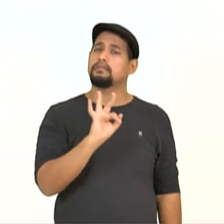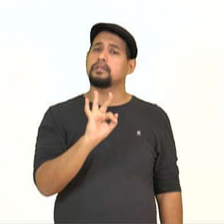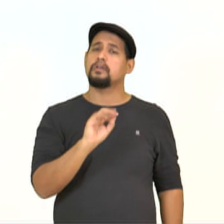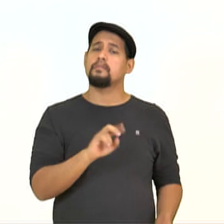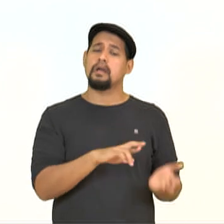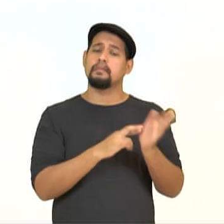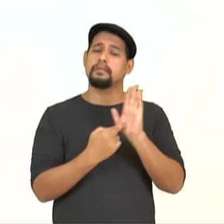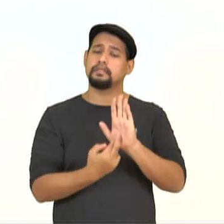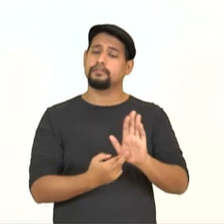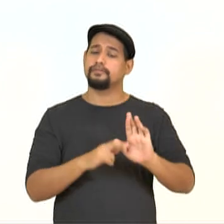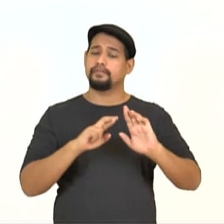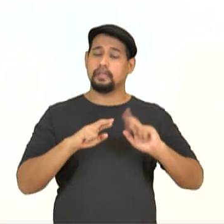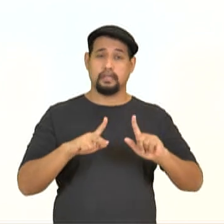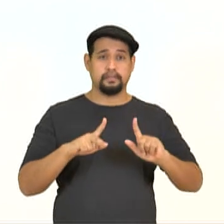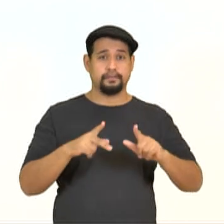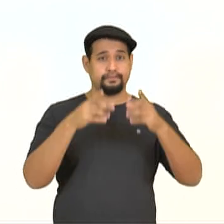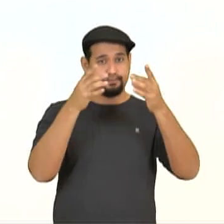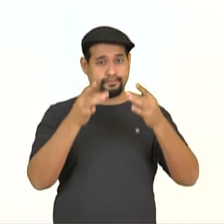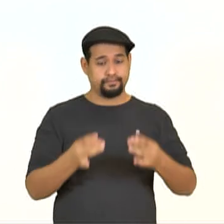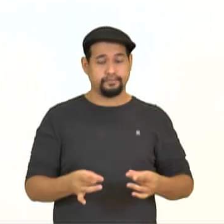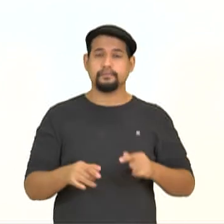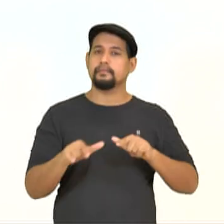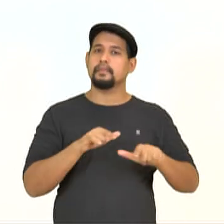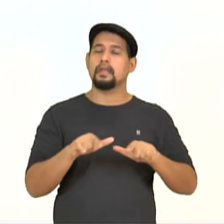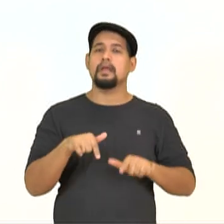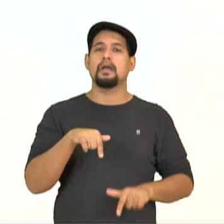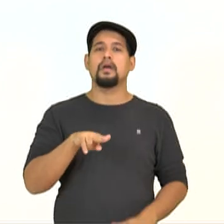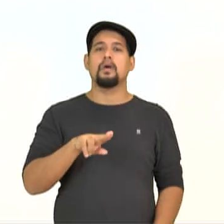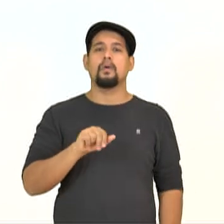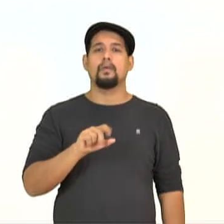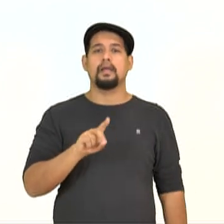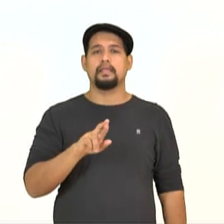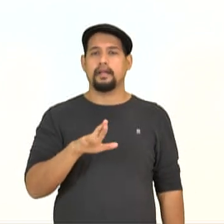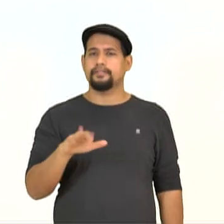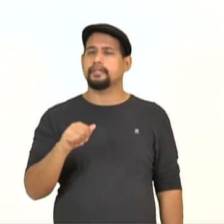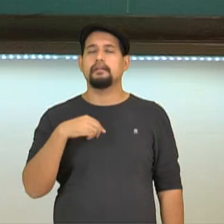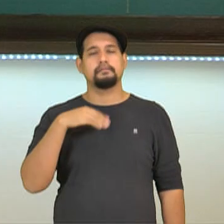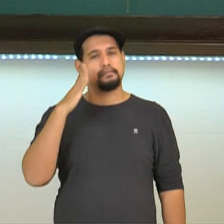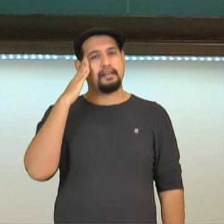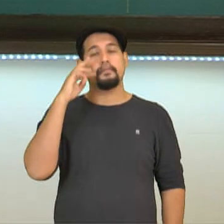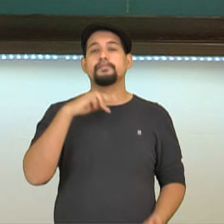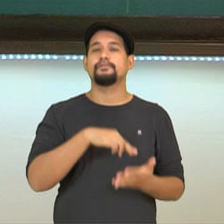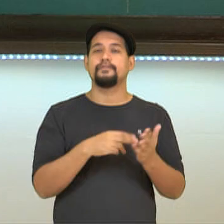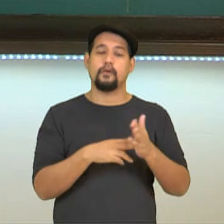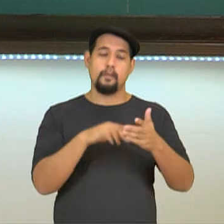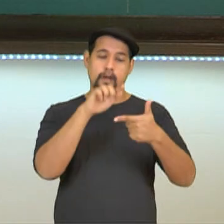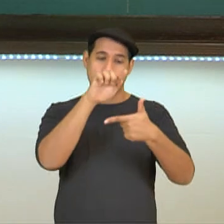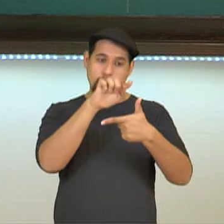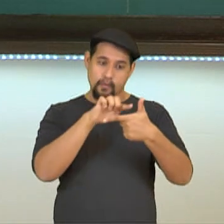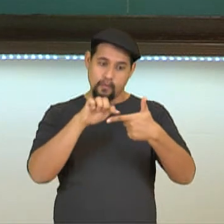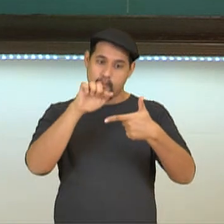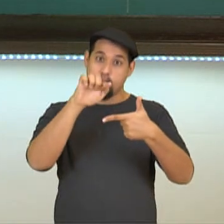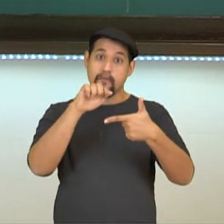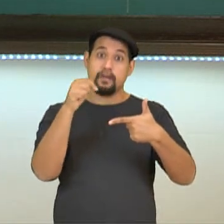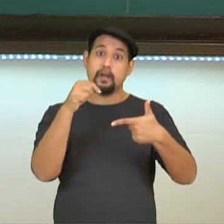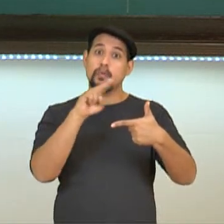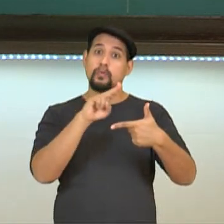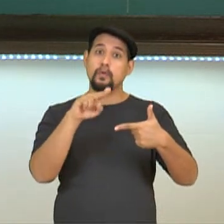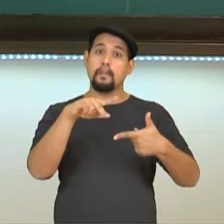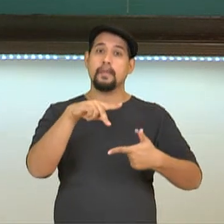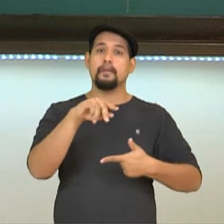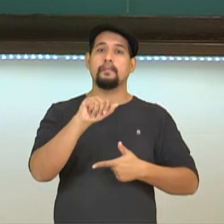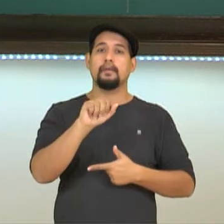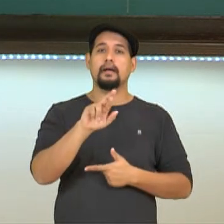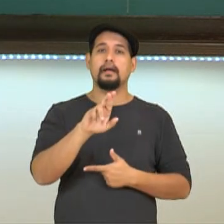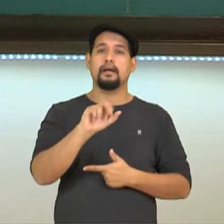gráfica diferente. Especificamente da função quadrática, nós sabemos que é uma curva chamada de parábola. Vamos